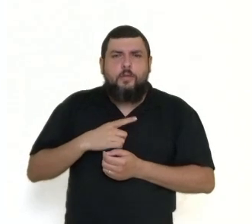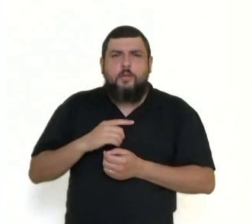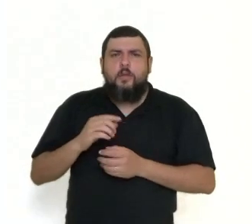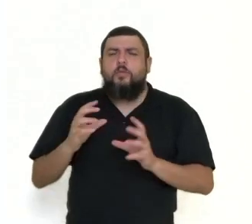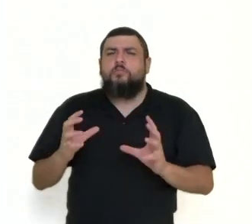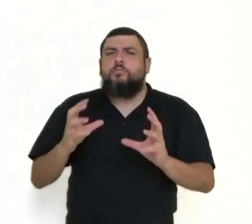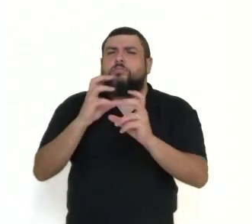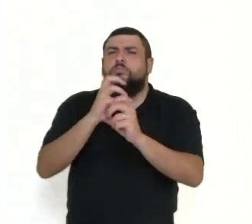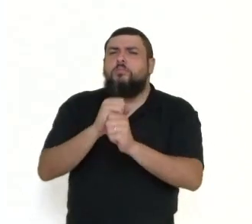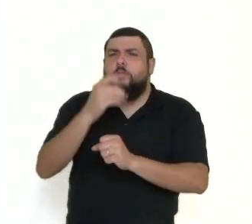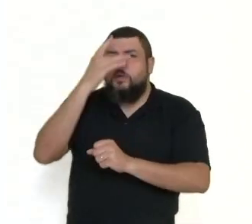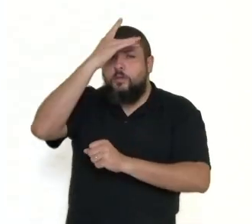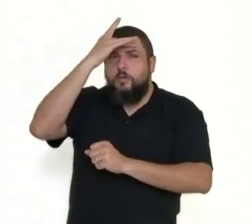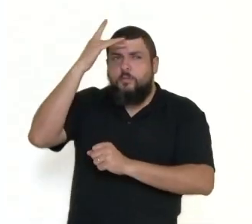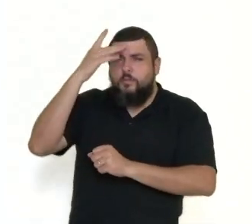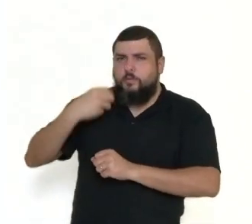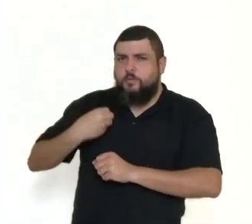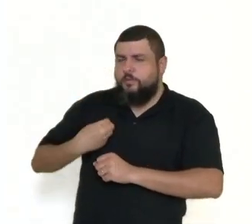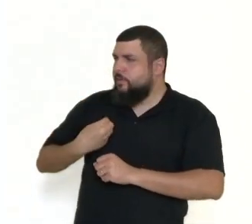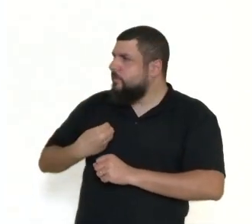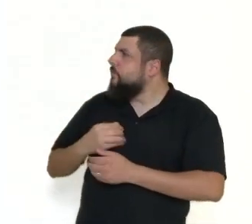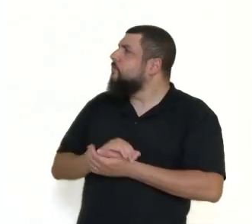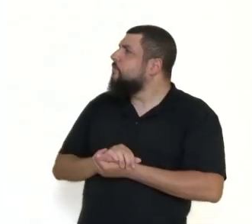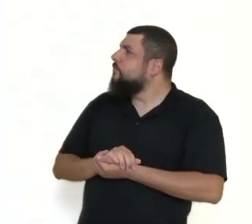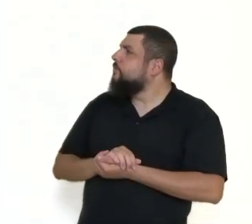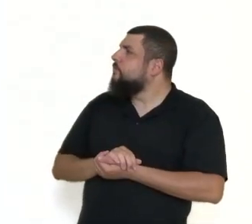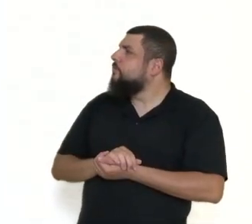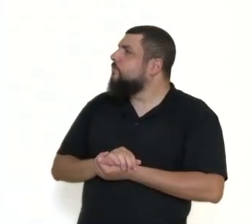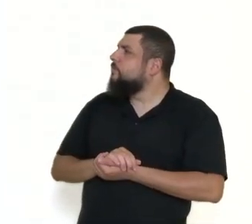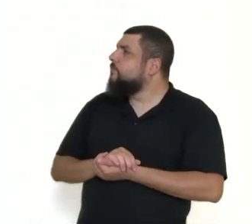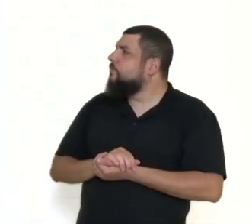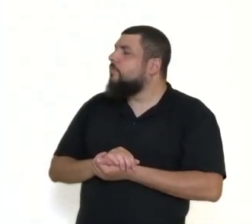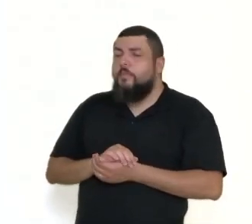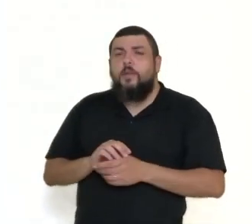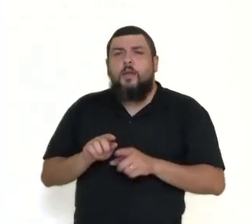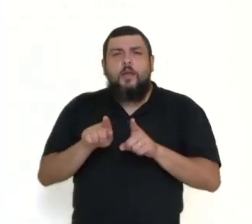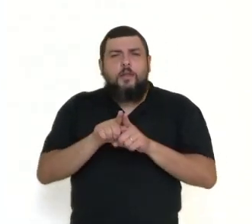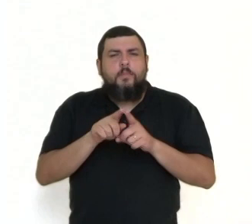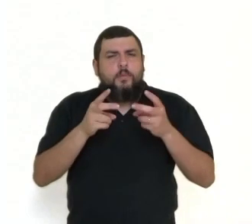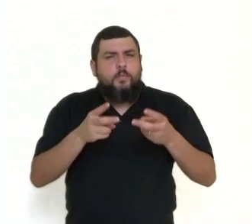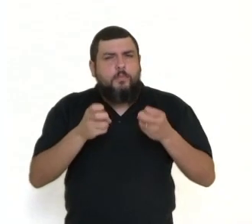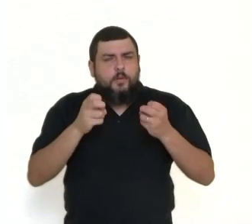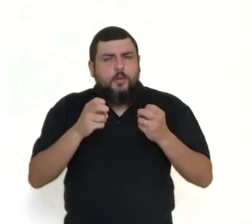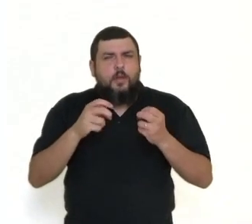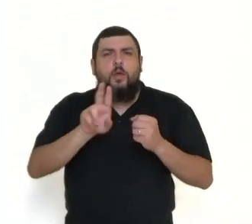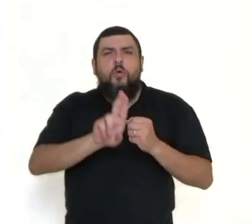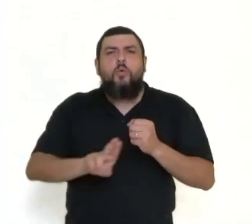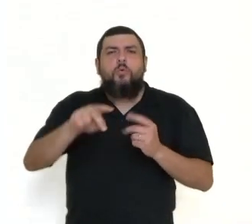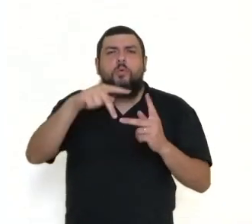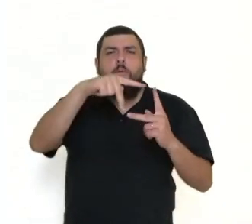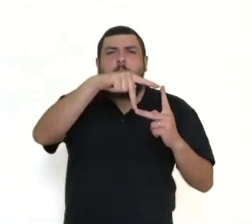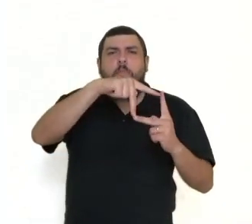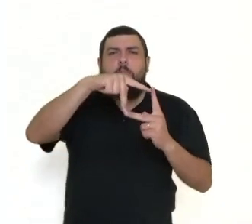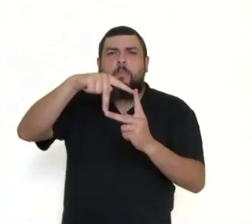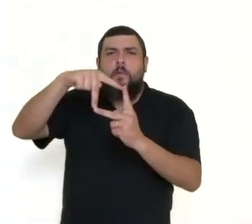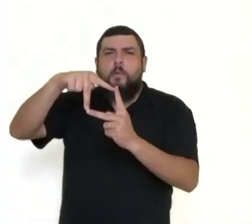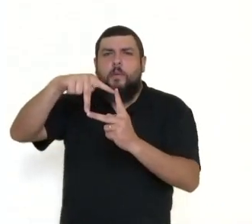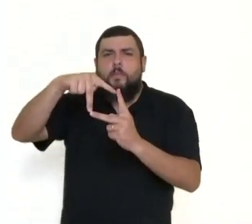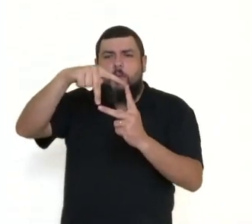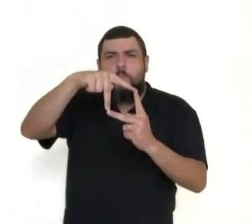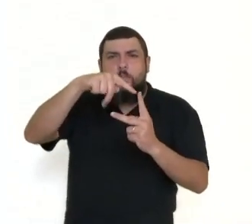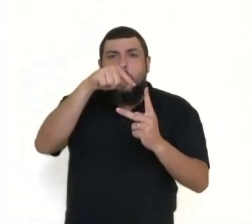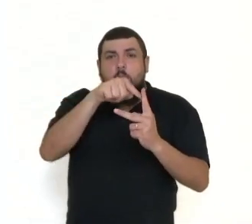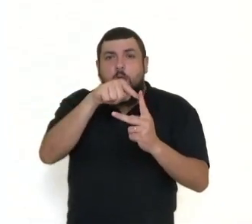896.917 pessoas. Eu observo que o gráfico usa quadradinhos e cada quadradinho corresponde a 10.000